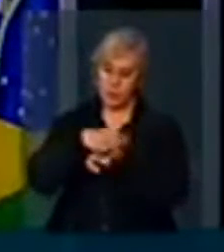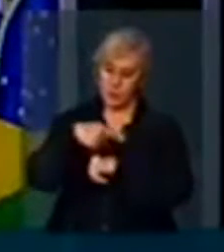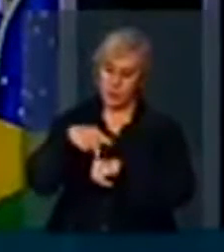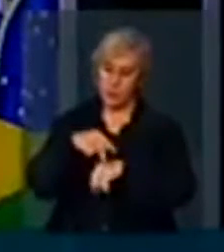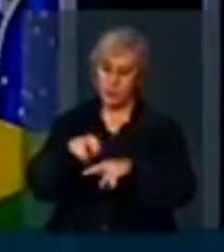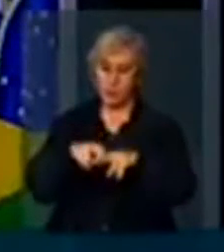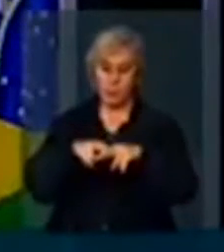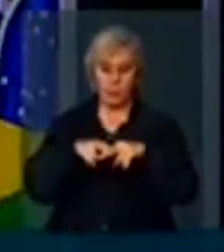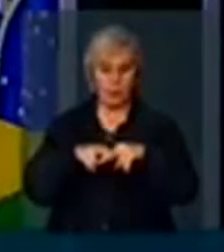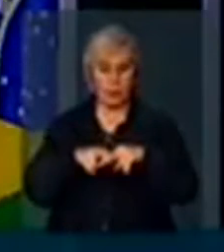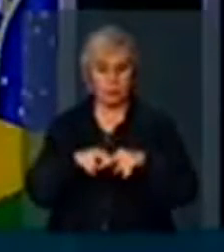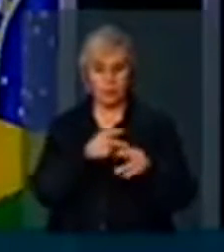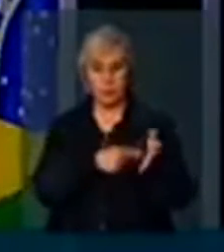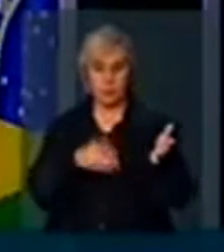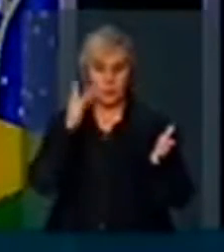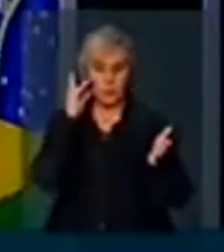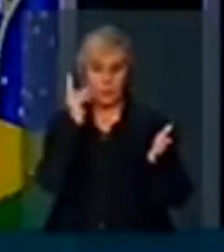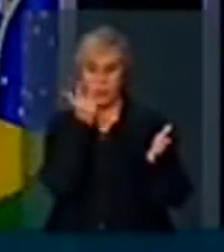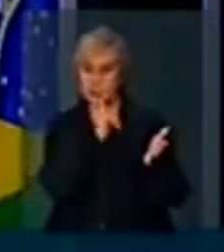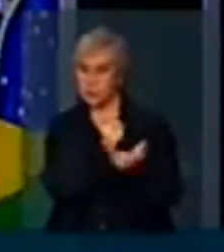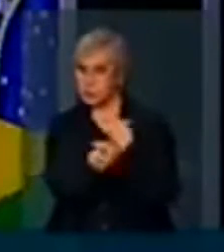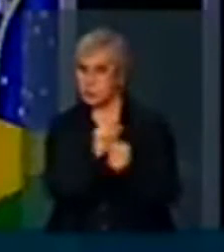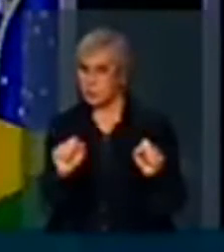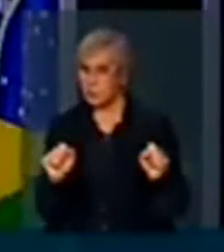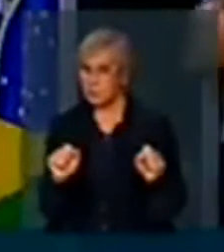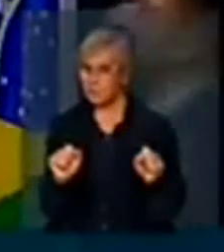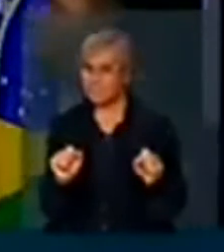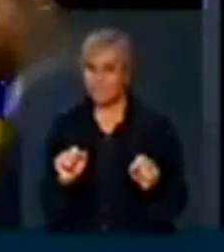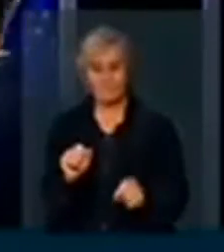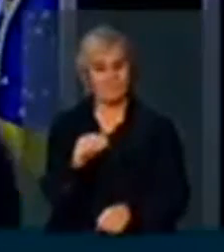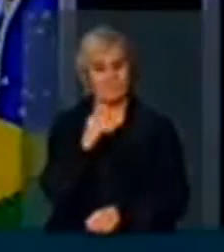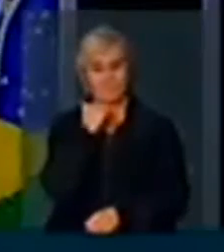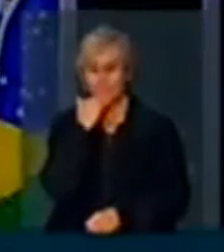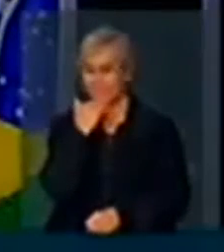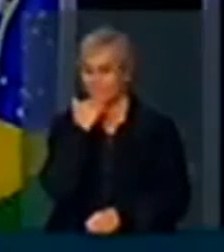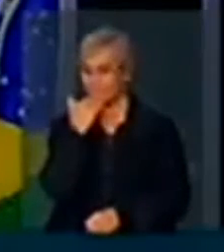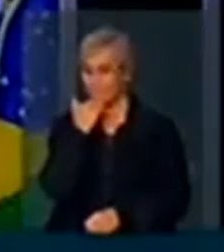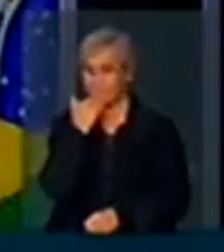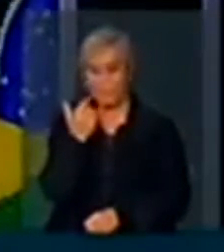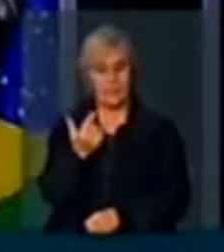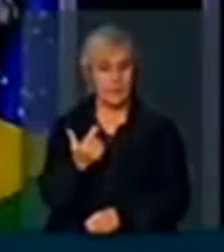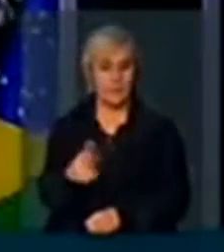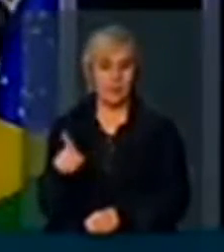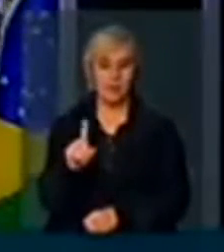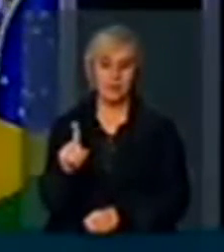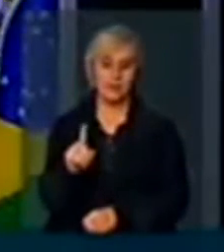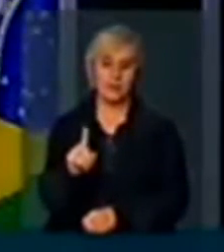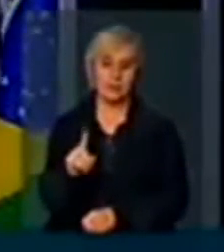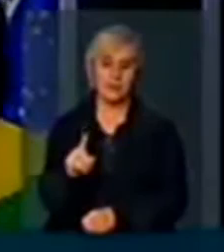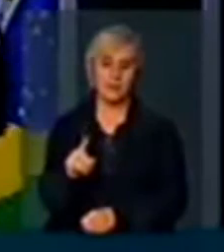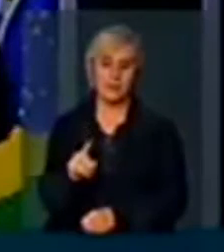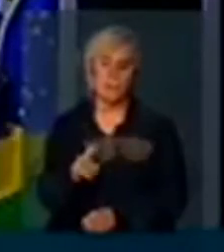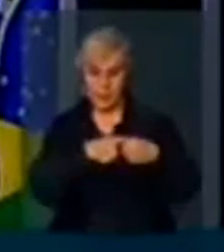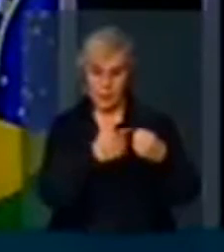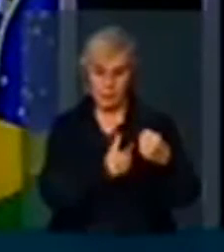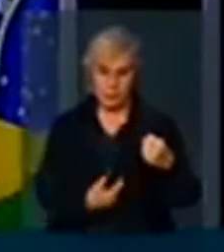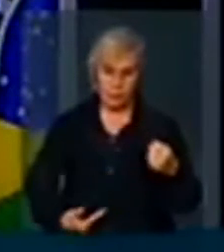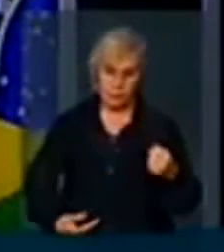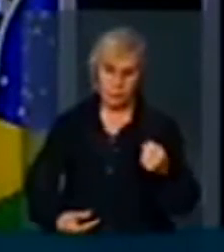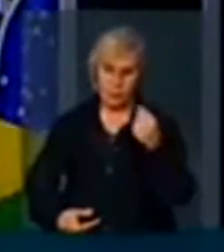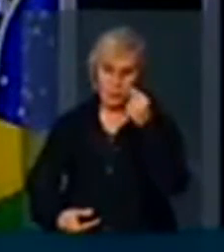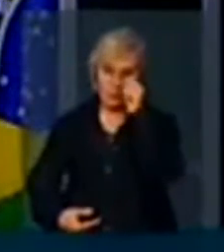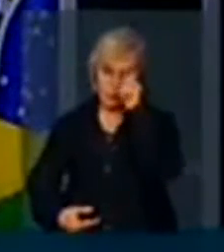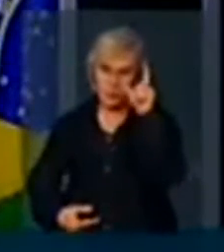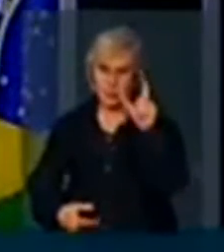da incompetência dela, esta ela não corrige semanalmente e não corrigirá no período de um ano. Não